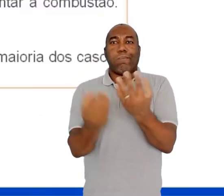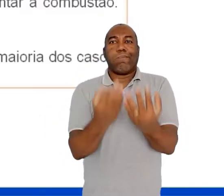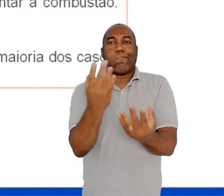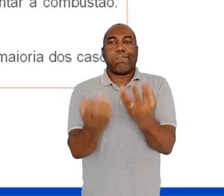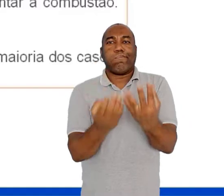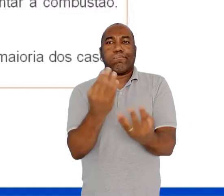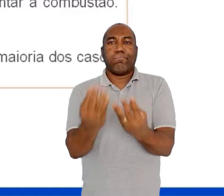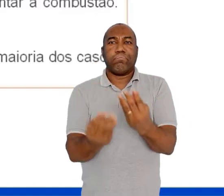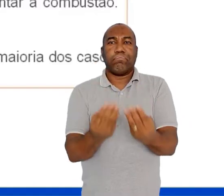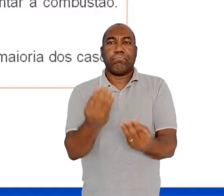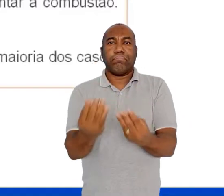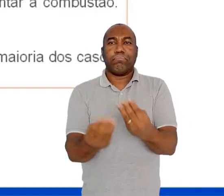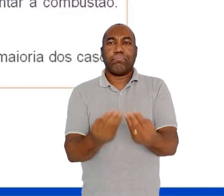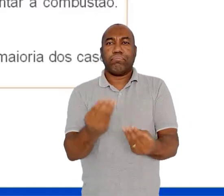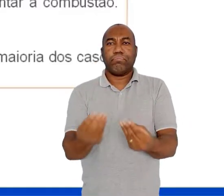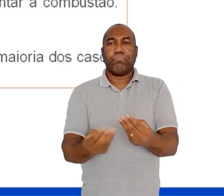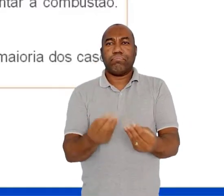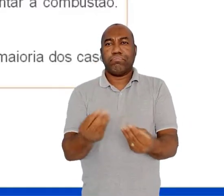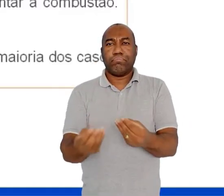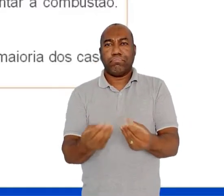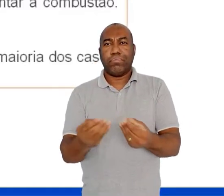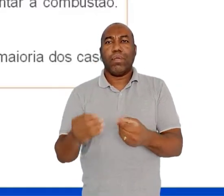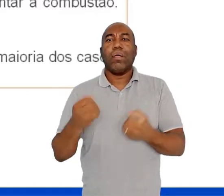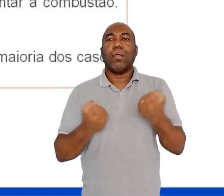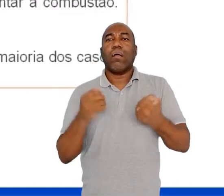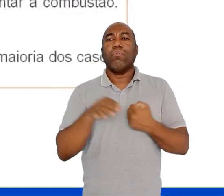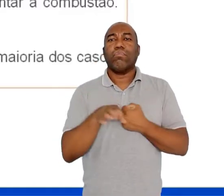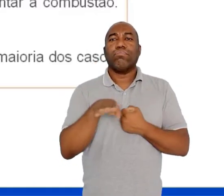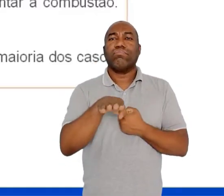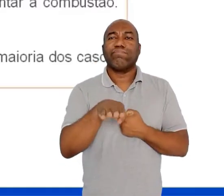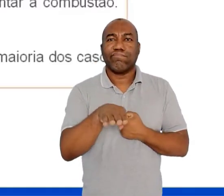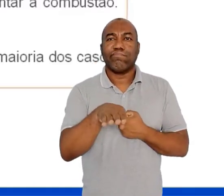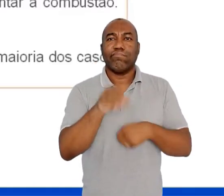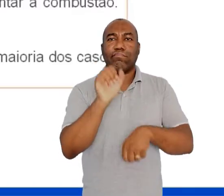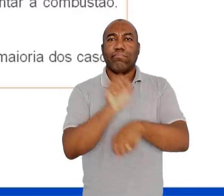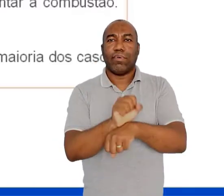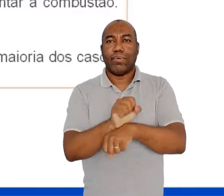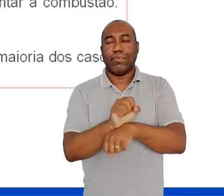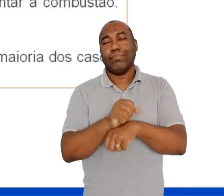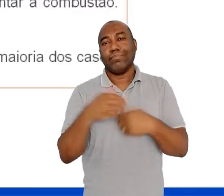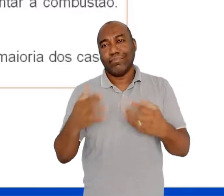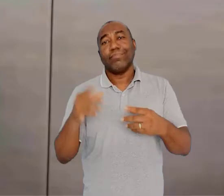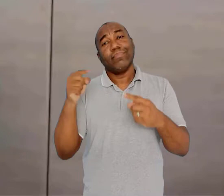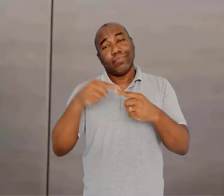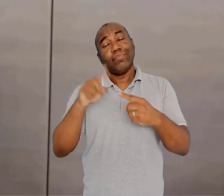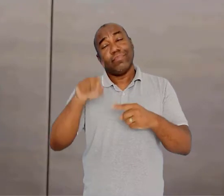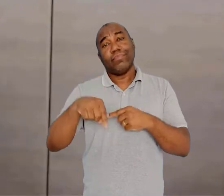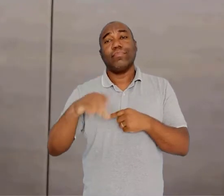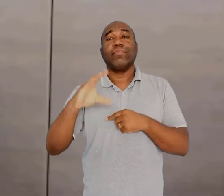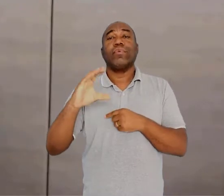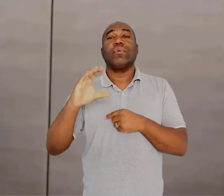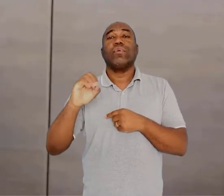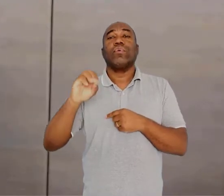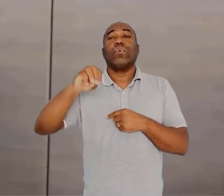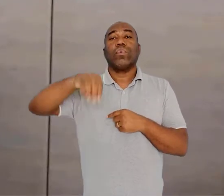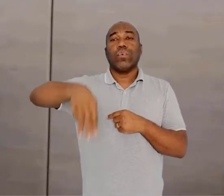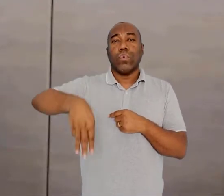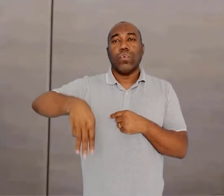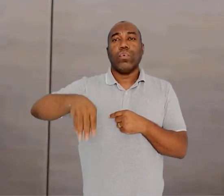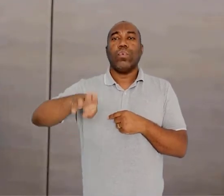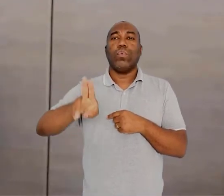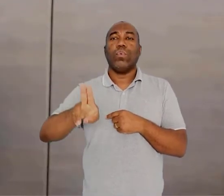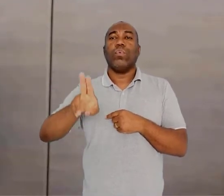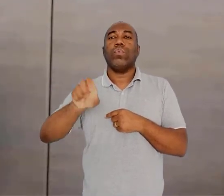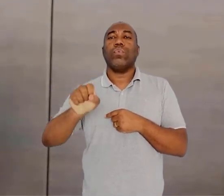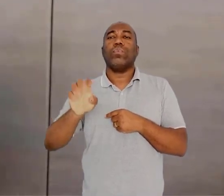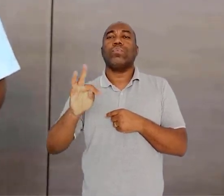combustão. Então, ele é o oxigênio do ar. É do mesmo jeito que, por exemplo, se você tampar o fogo, você parar de fornecer oxigênio,